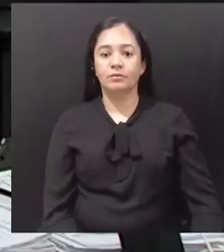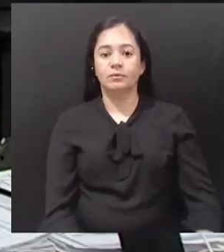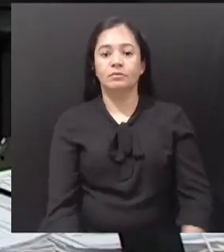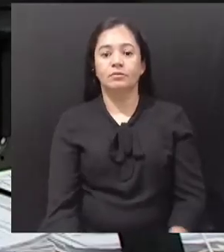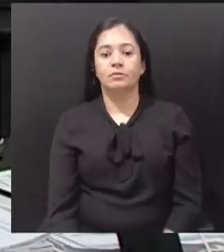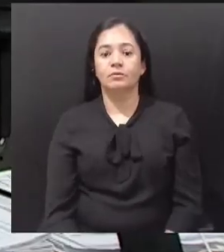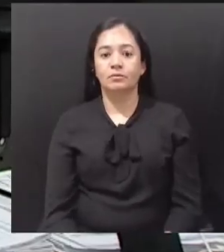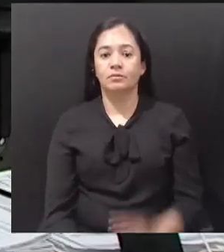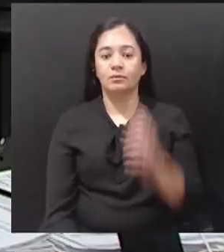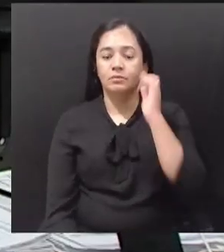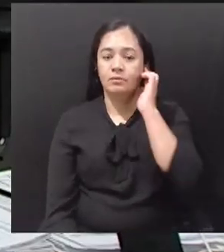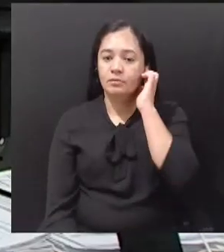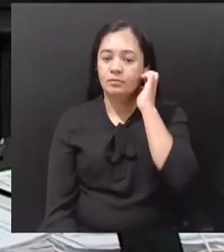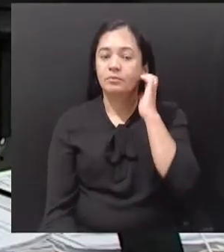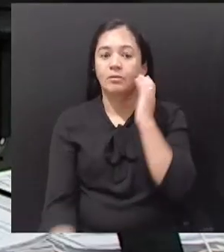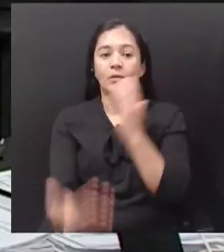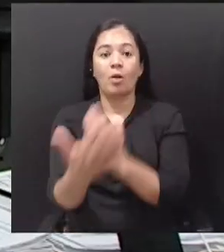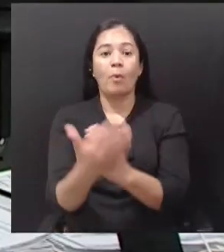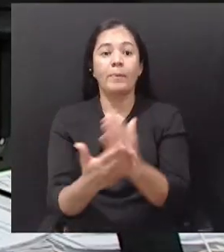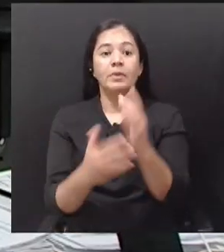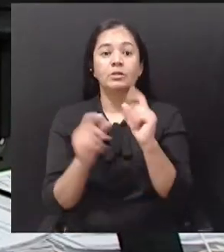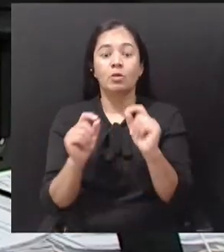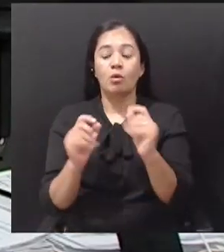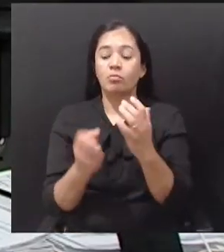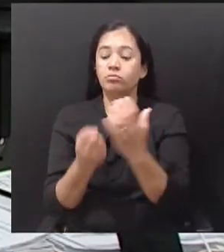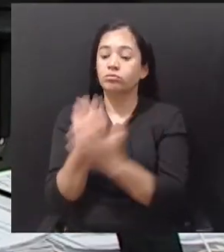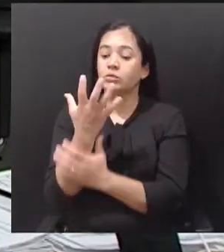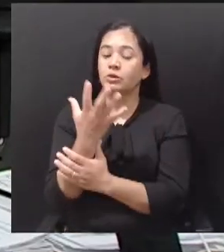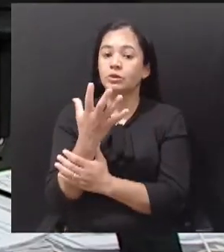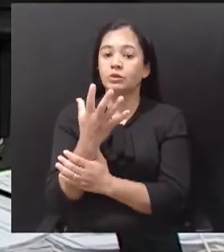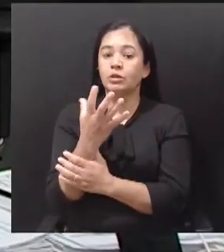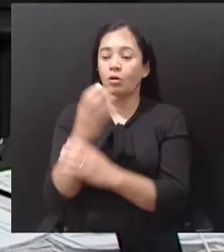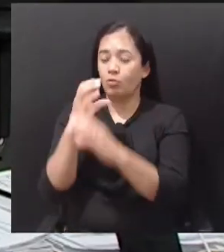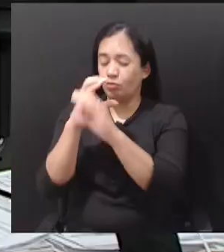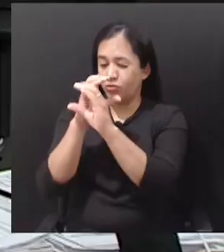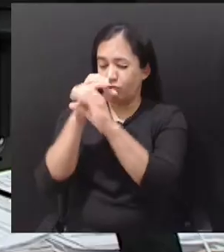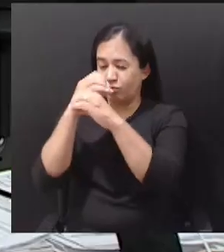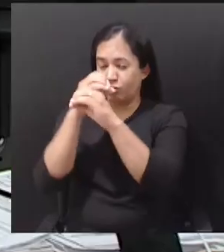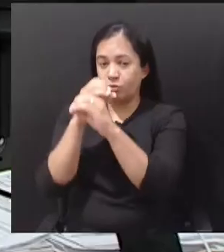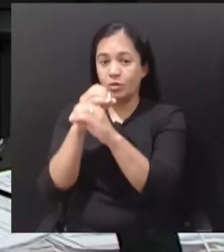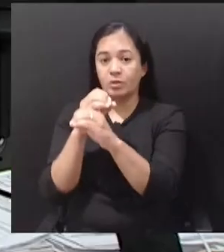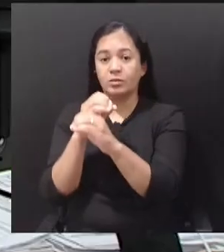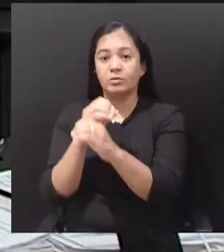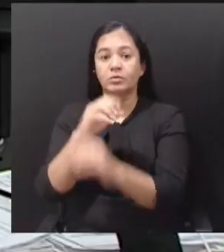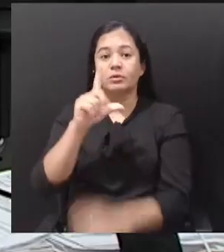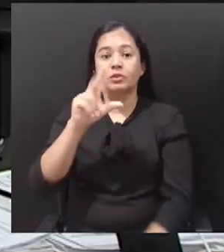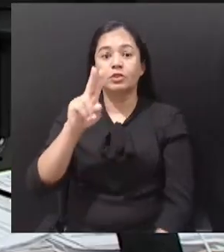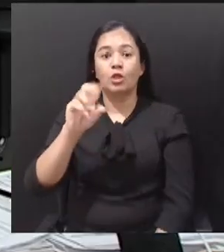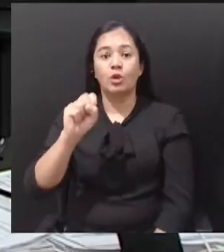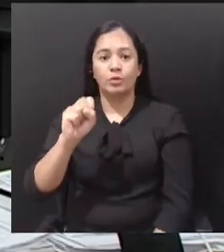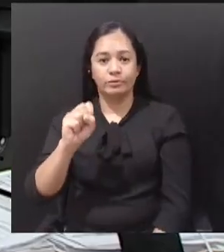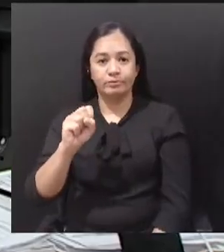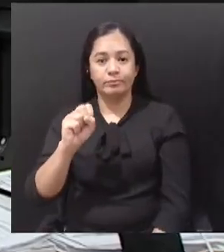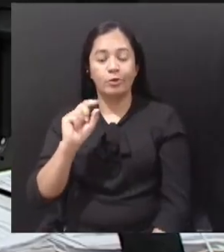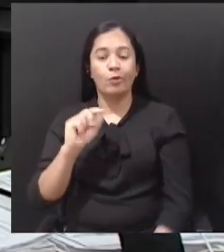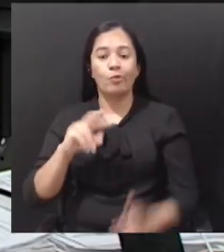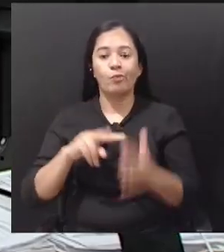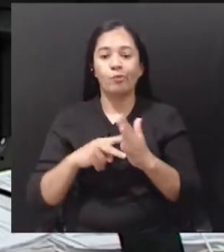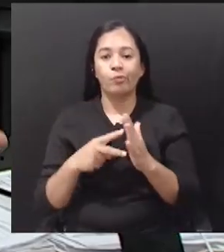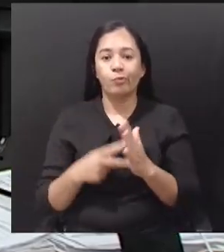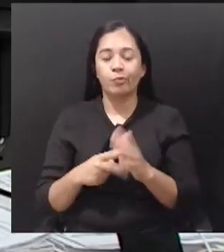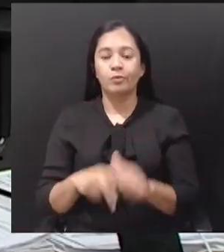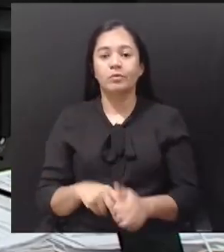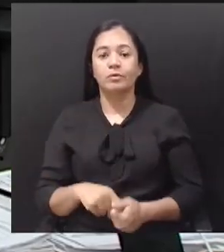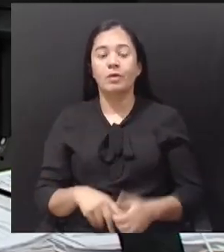surgiu a ideia, né, de se criar um laboratório de luz síncrotron, que é uma facilidade